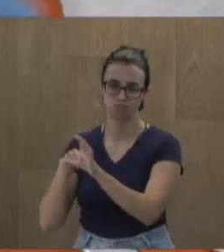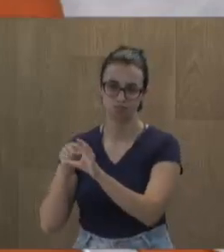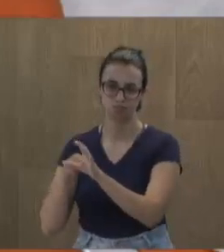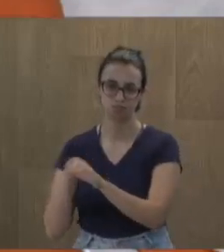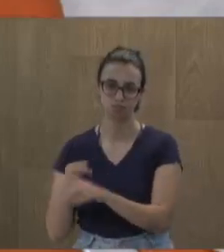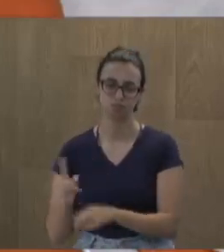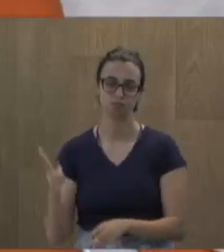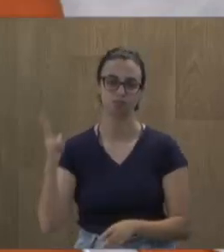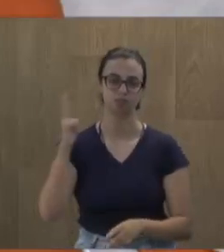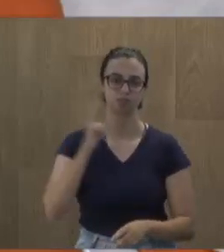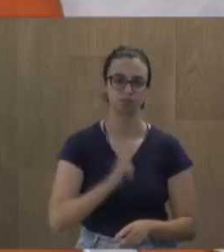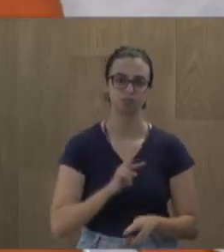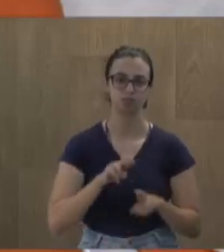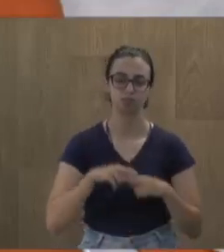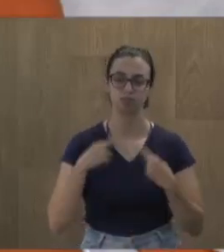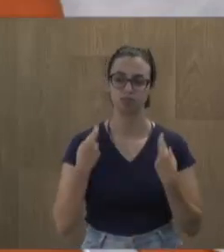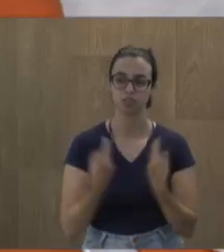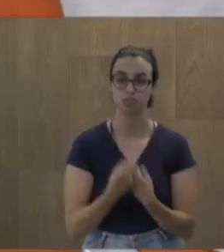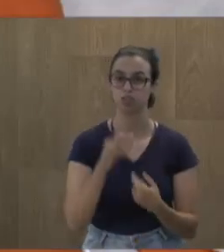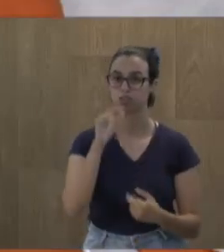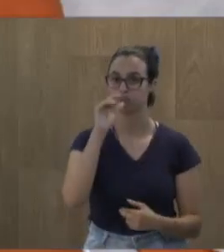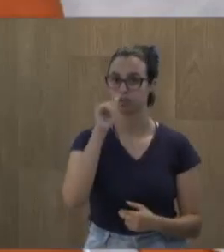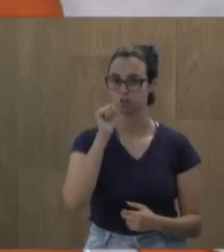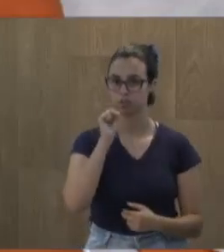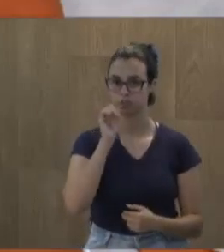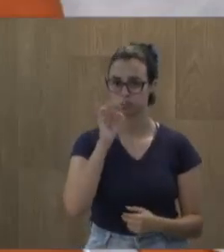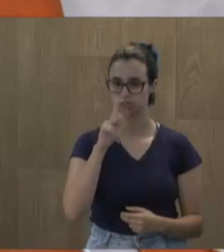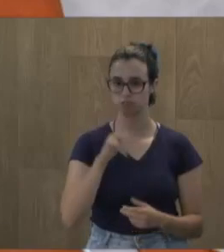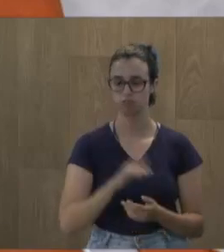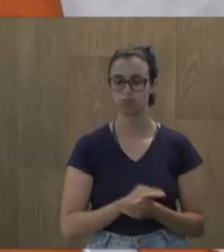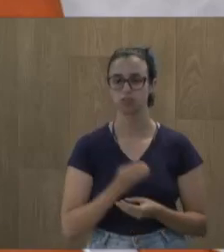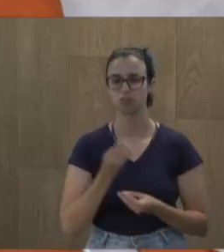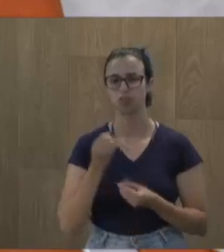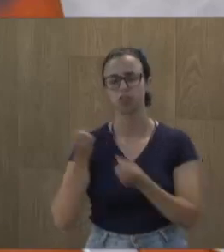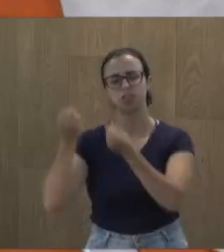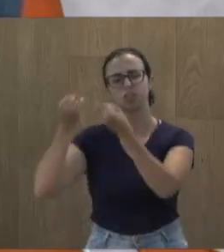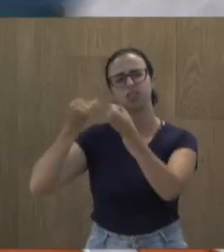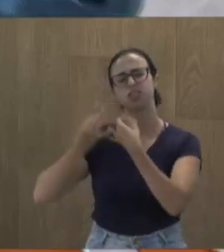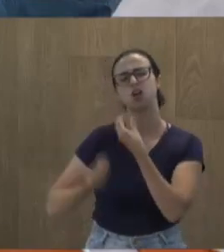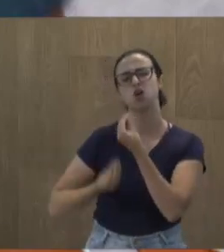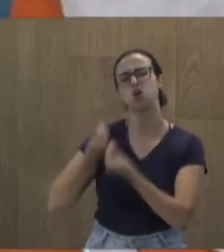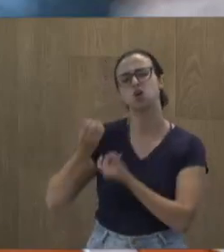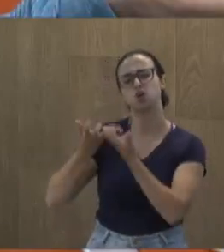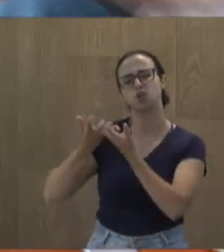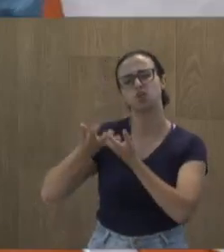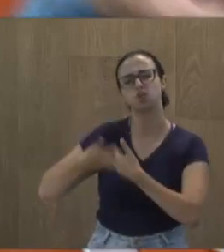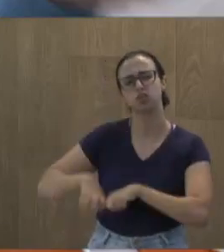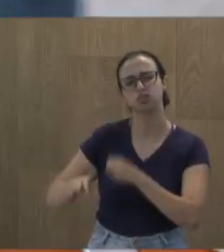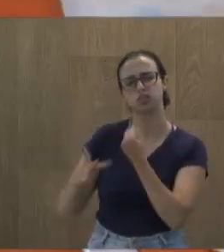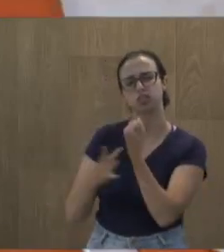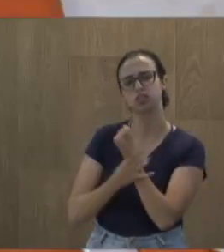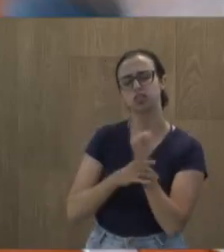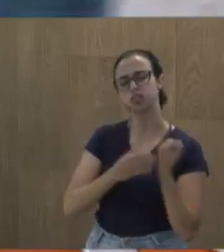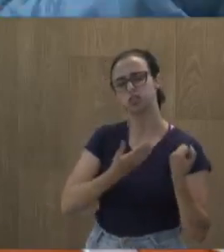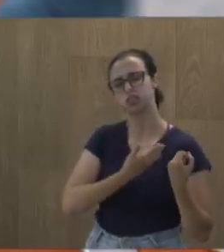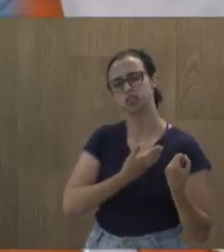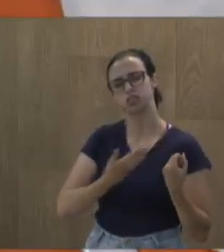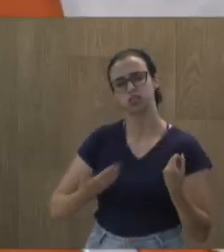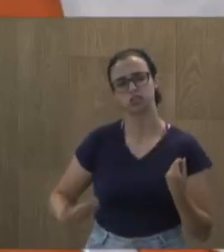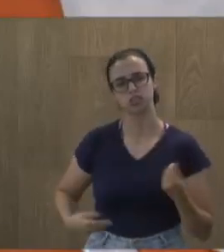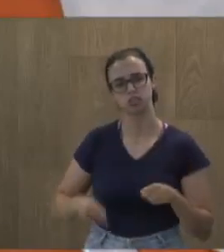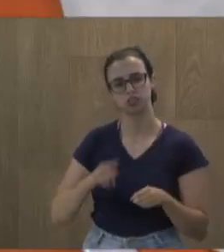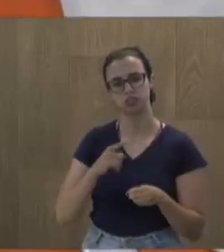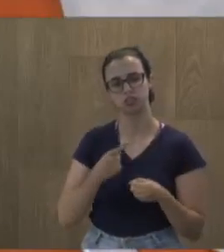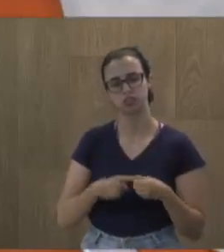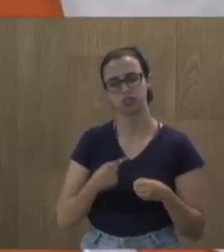para falar como que é que eles implantaram a guarda municipal lá e como funciona a guarda municipal lá na cidade